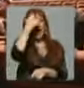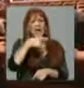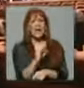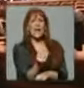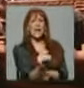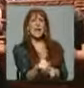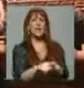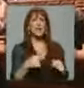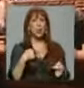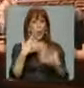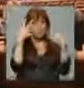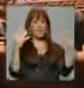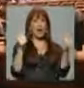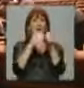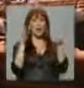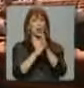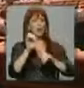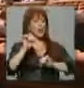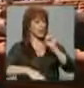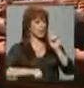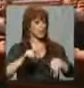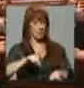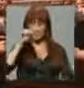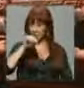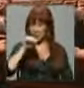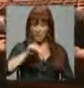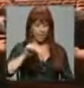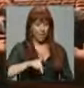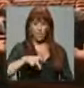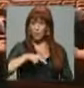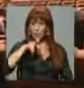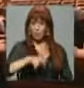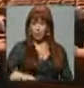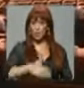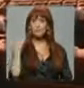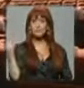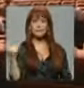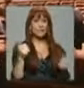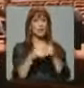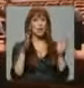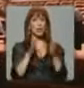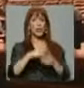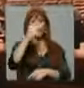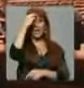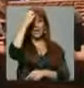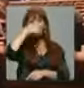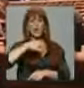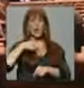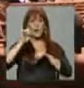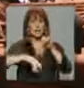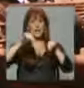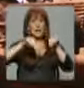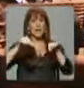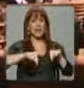lo sorprendente para todos, é que tem, passa em Portugal. Toda a história é em Portugal, com